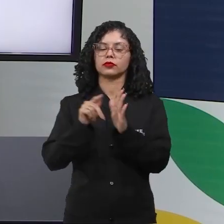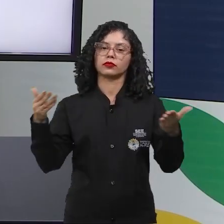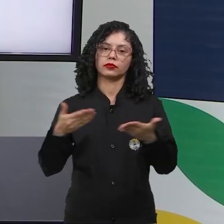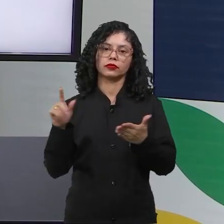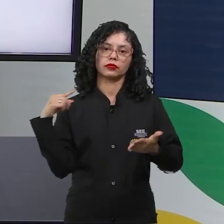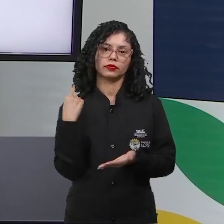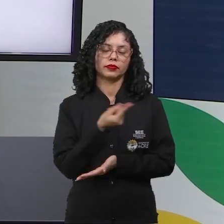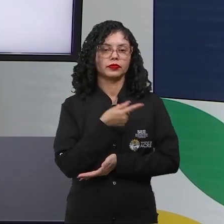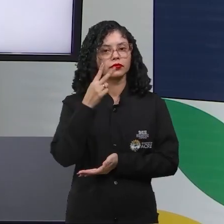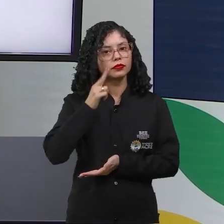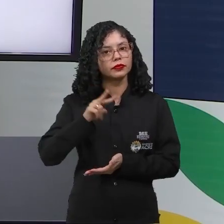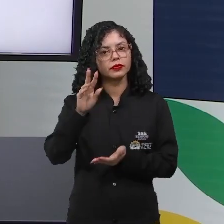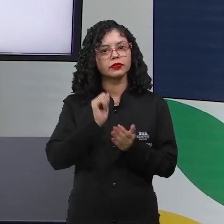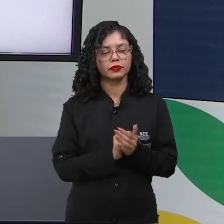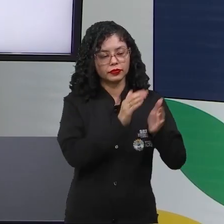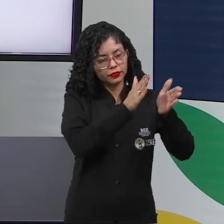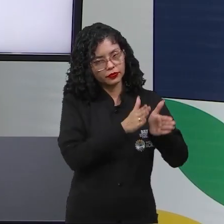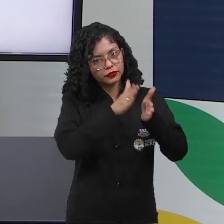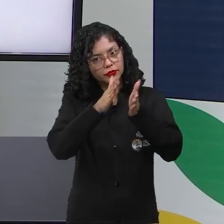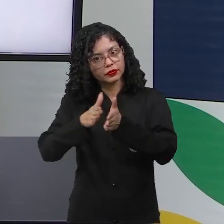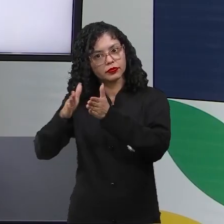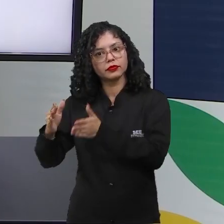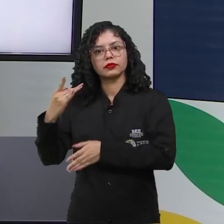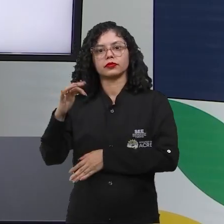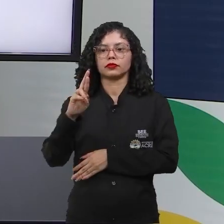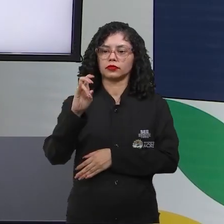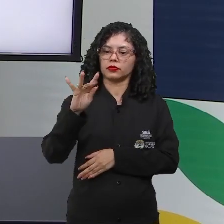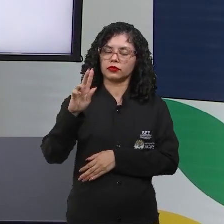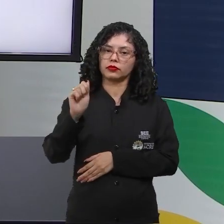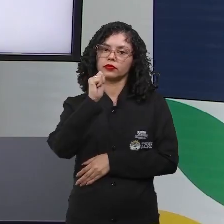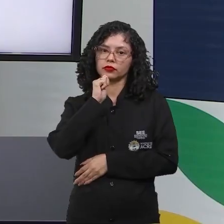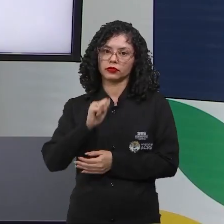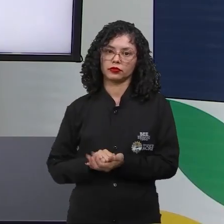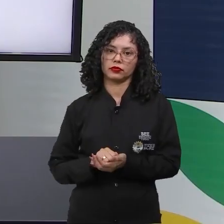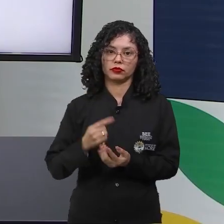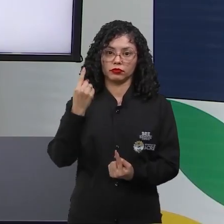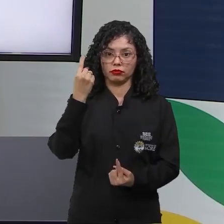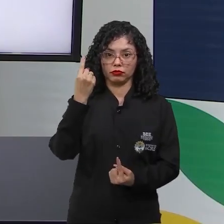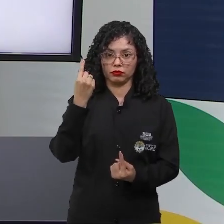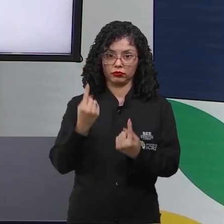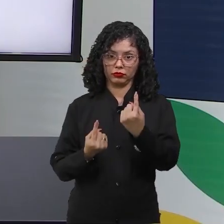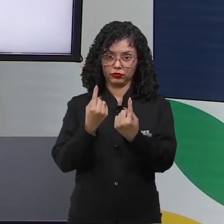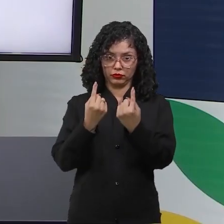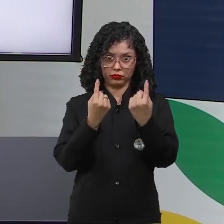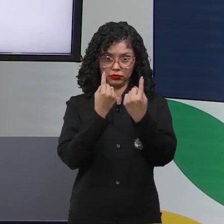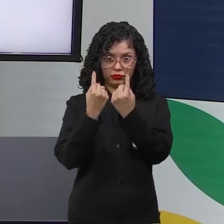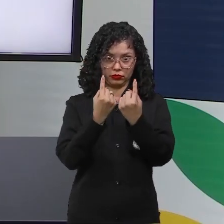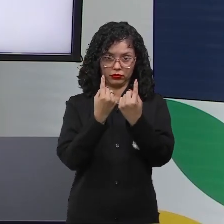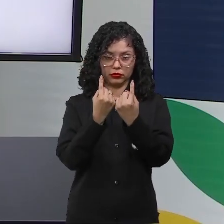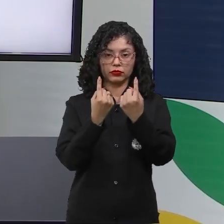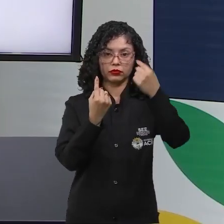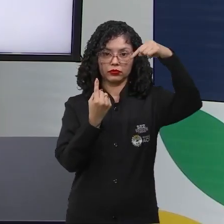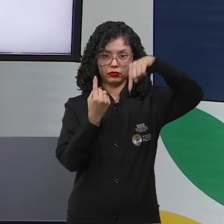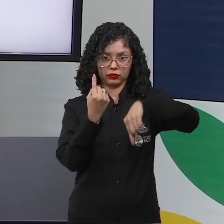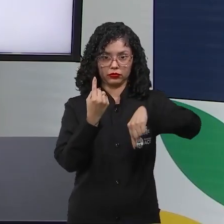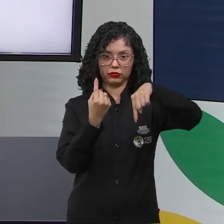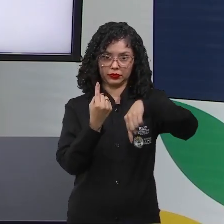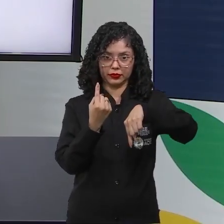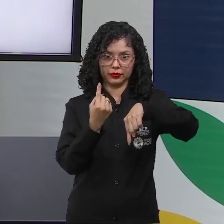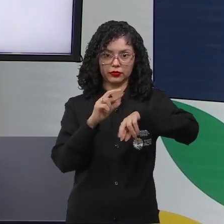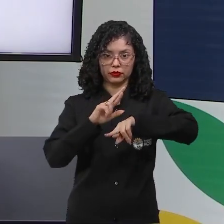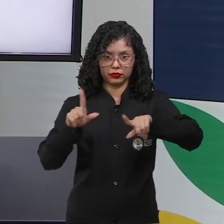hoje, vamos ver as partes proporcionais, sejam elas inversas ou diretamente